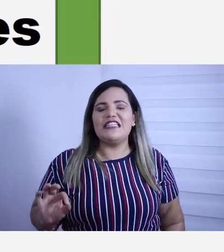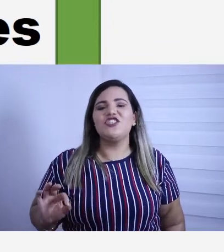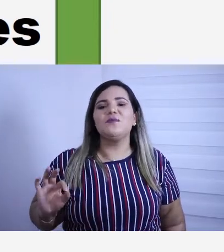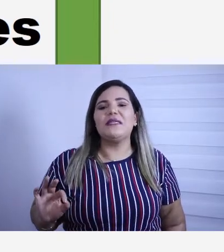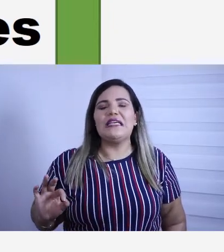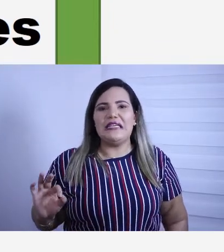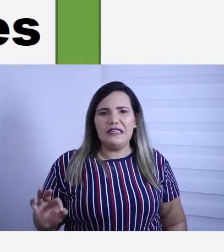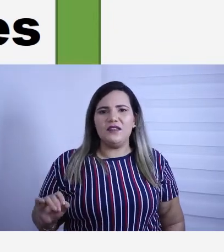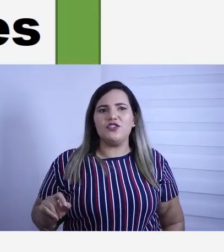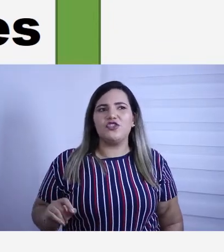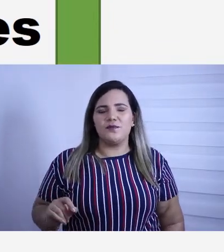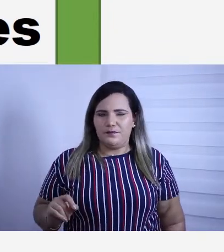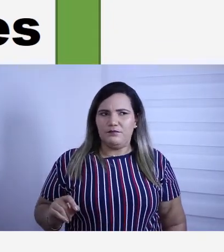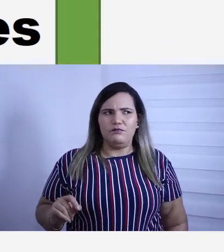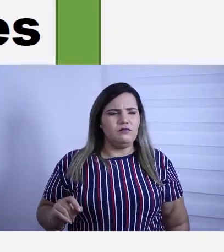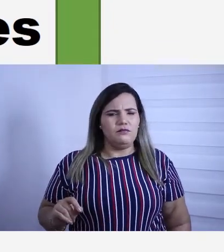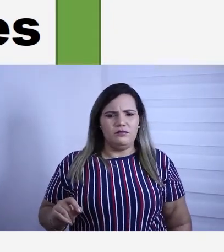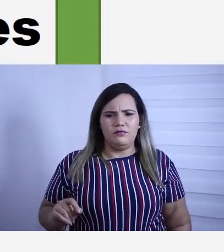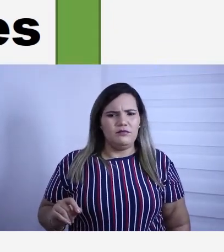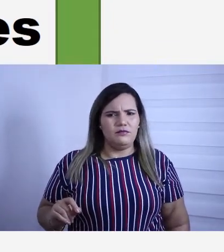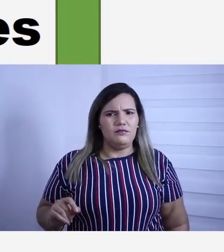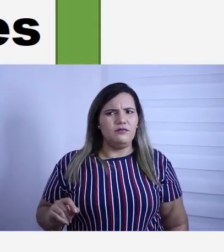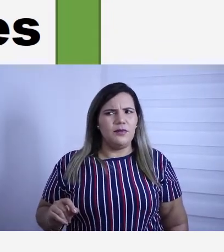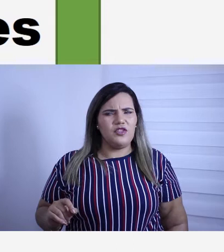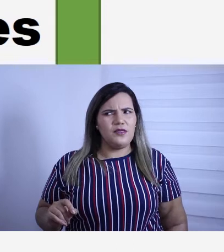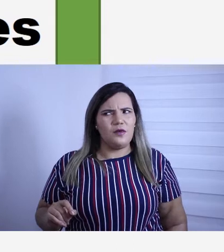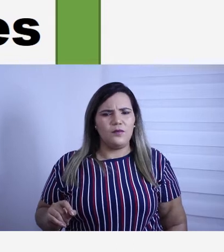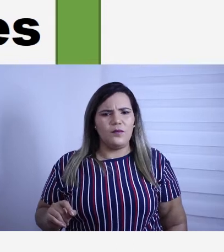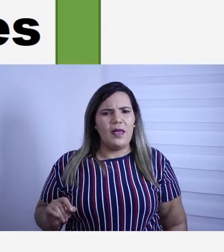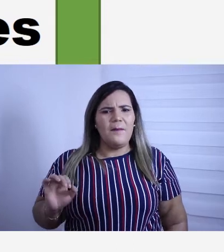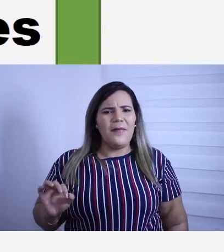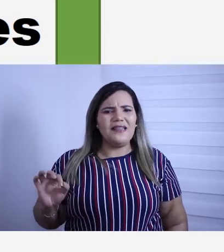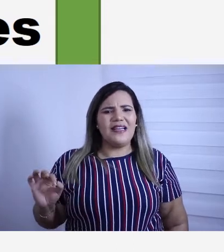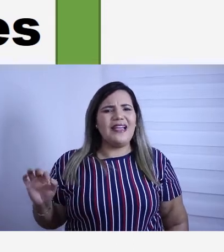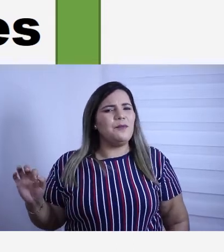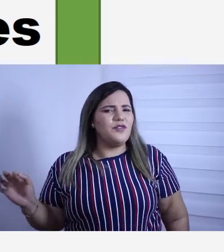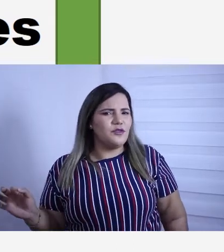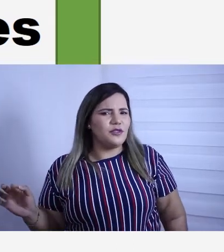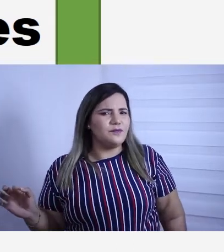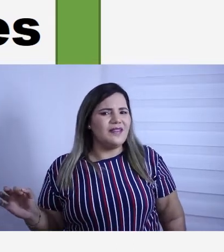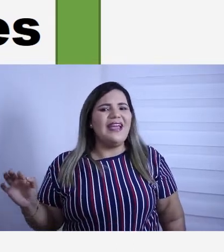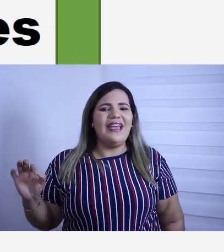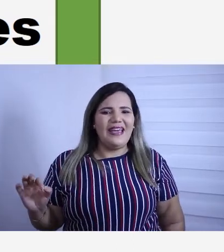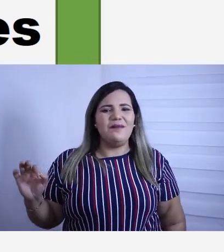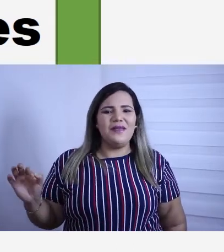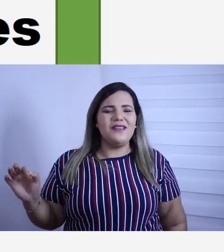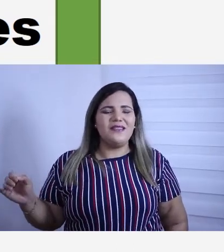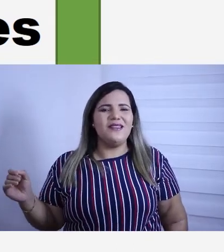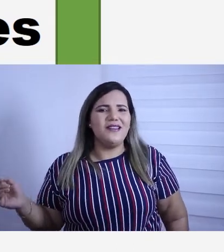xi time english o cara que são marta é a professora